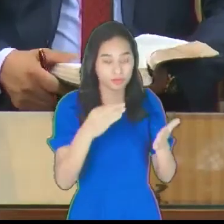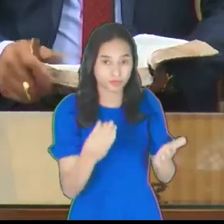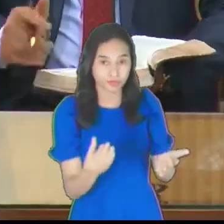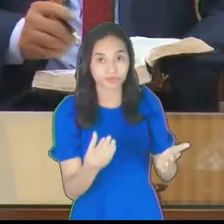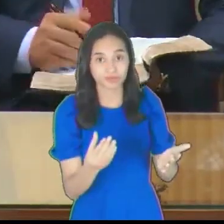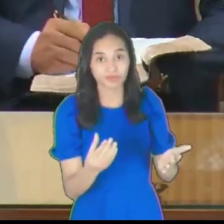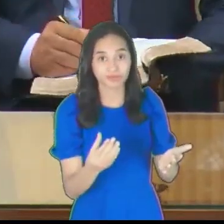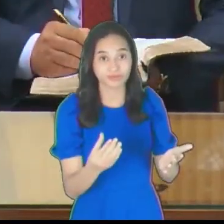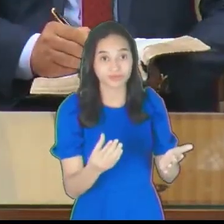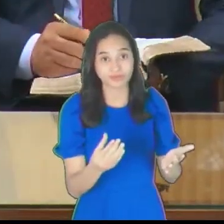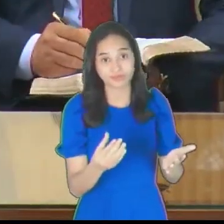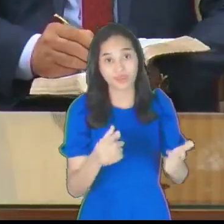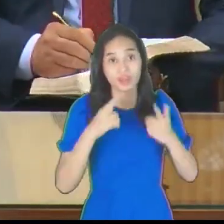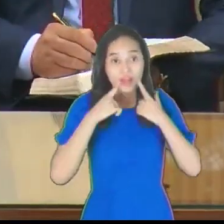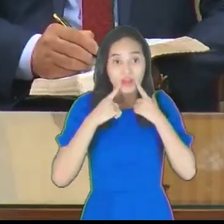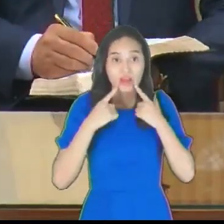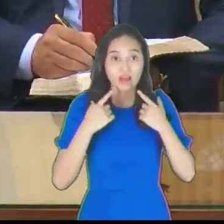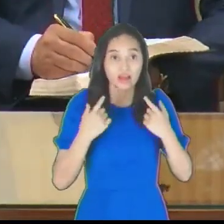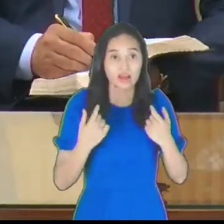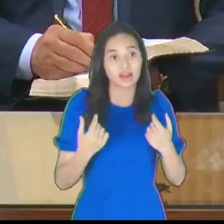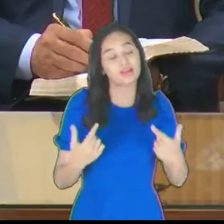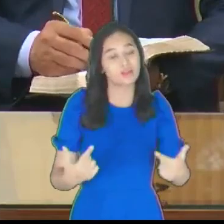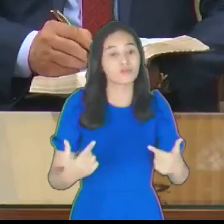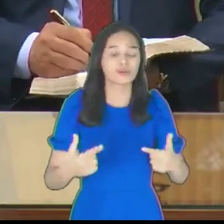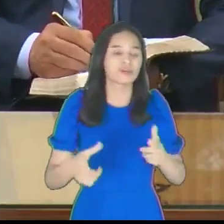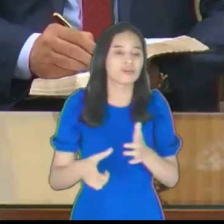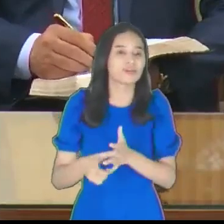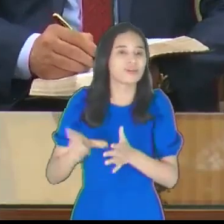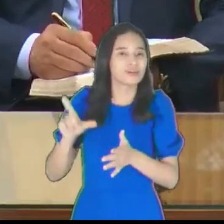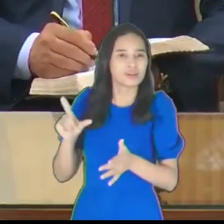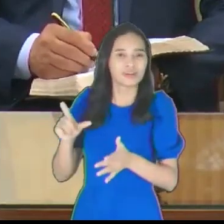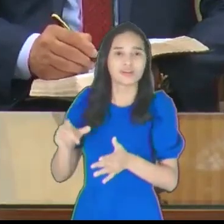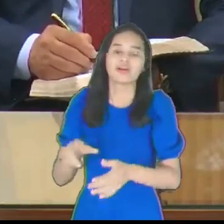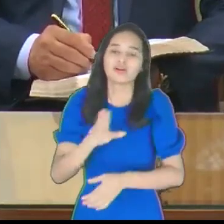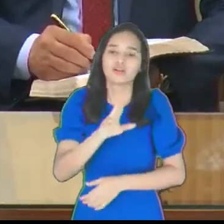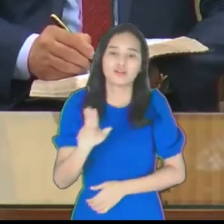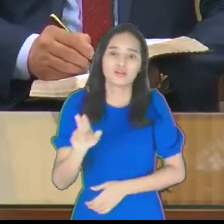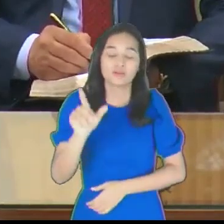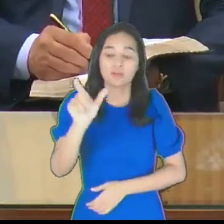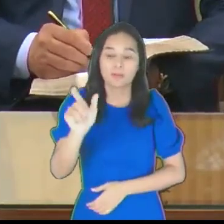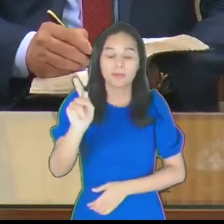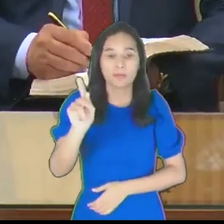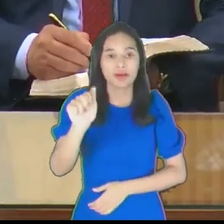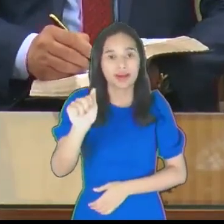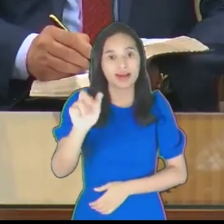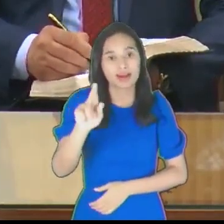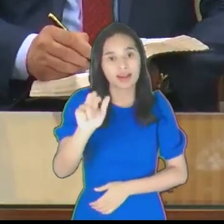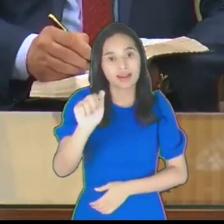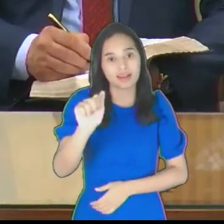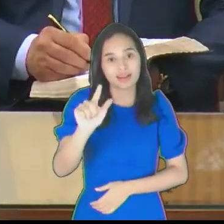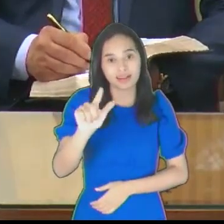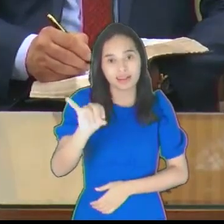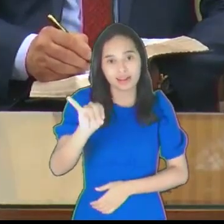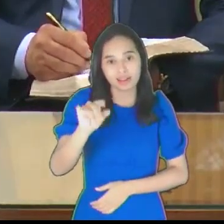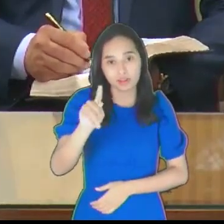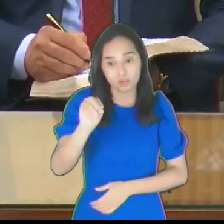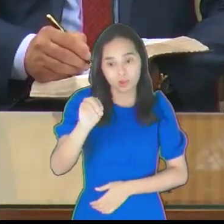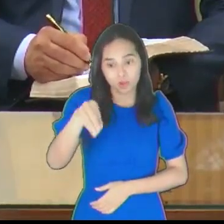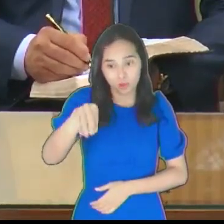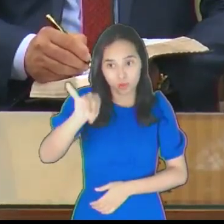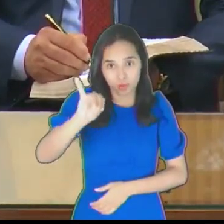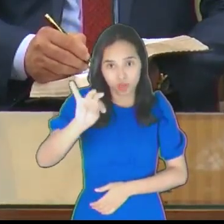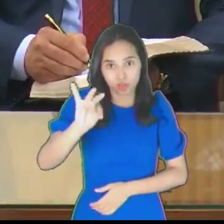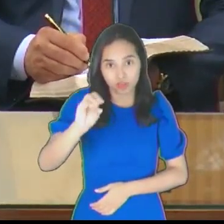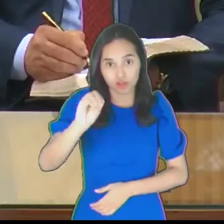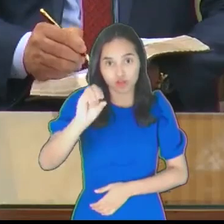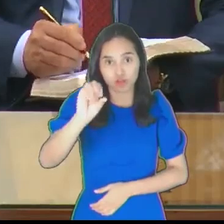na antiga linguagem chamava-se paralipômenos, e paralipômenos quer dizer coisas que não foram ditas. O que não foi dito em